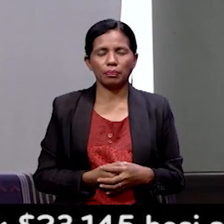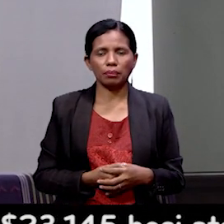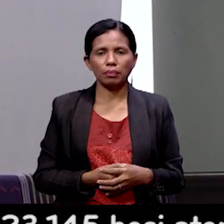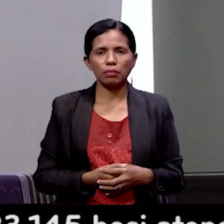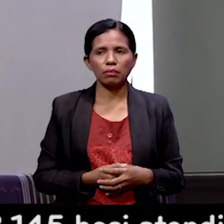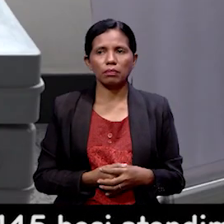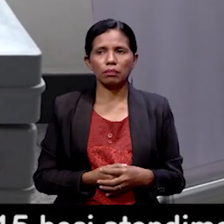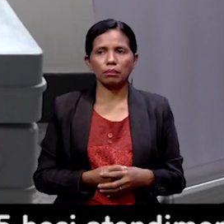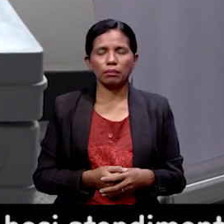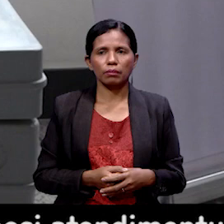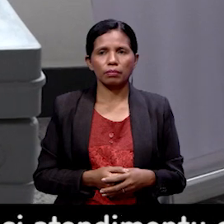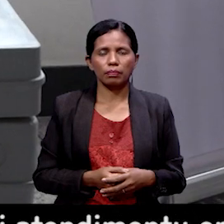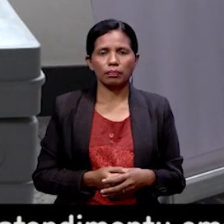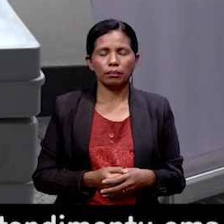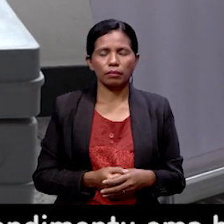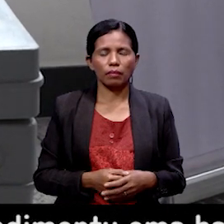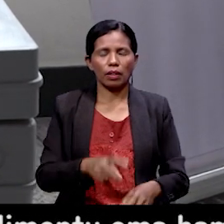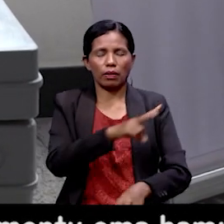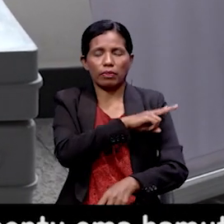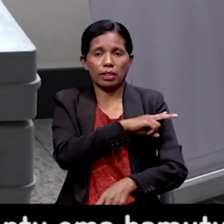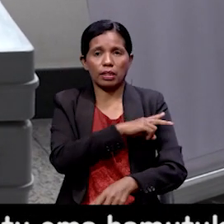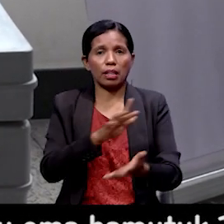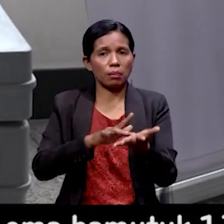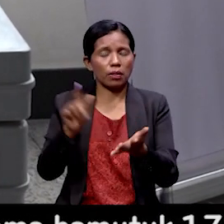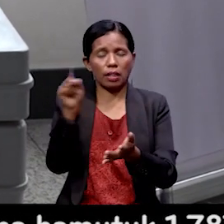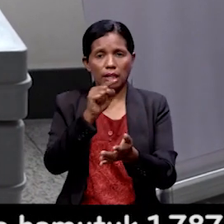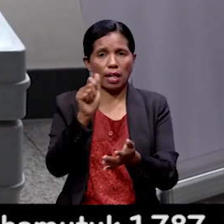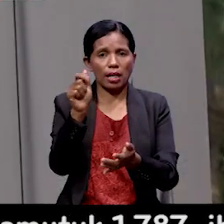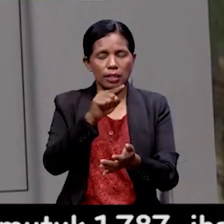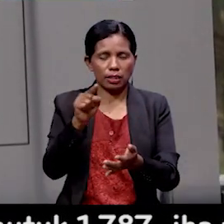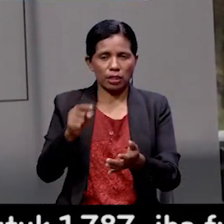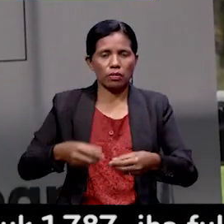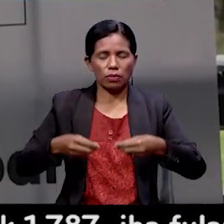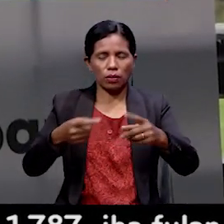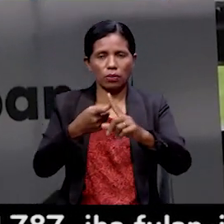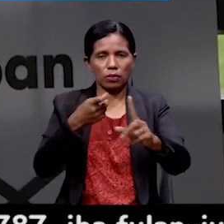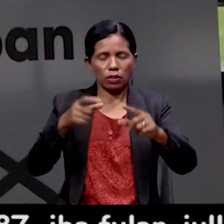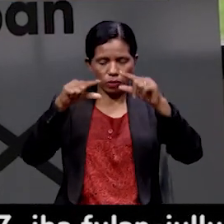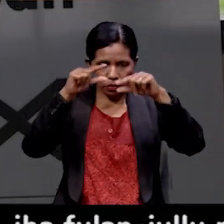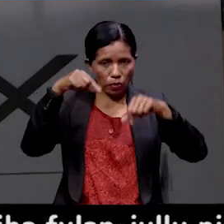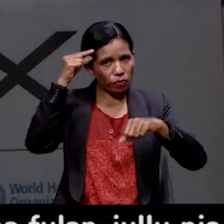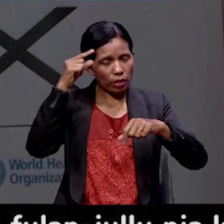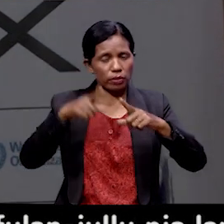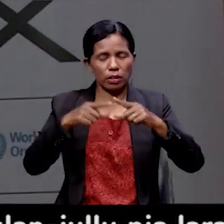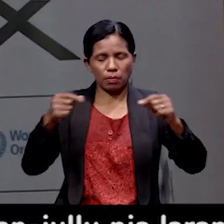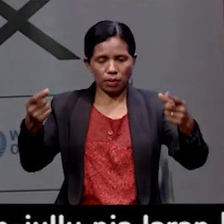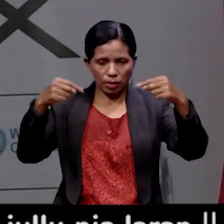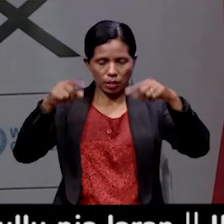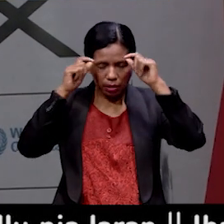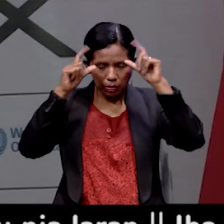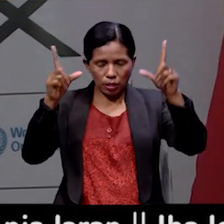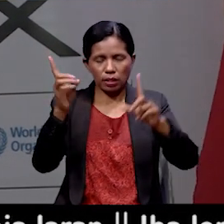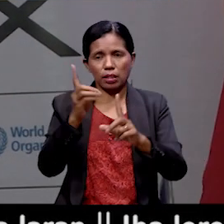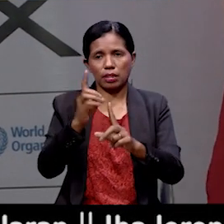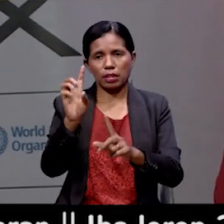$60 million in total. Vasina AstraZeneca nebe oferece o governo Japão ne, tona e Timor-Leste e a loron sanulo resintolo